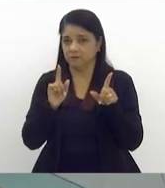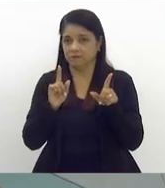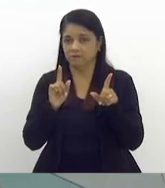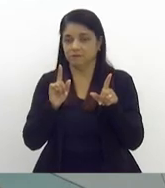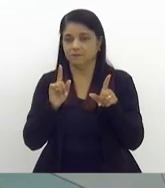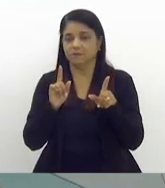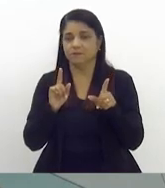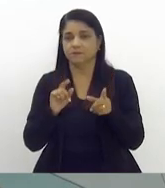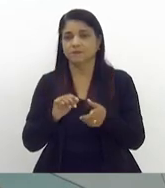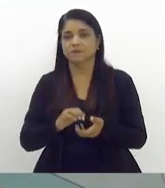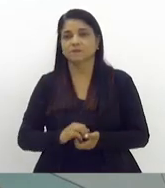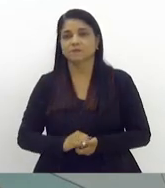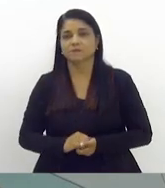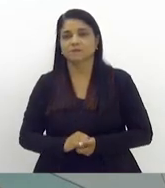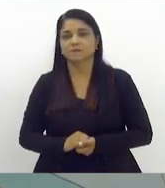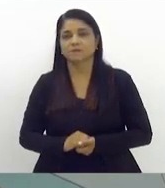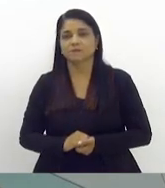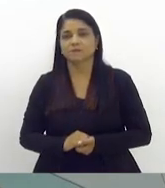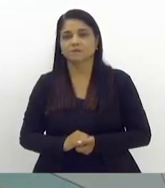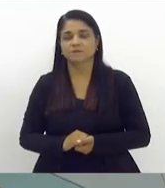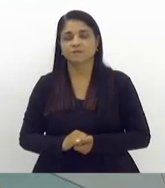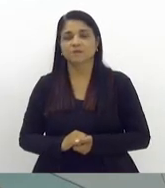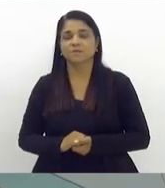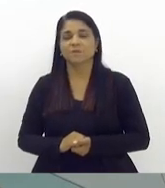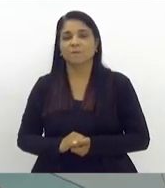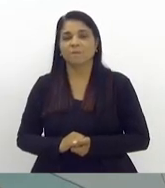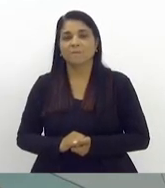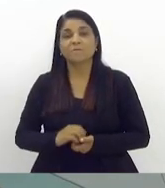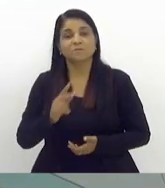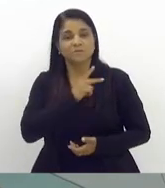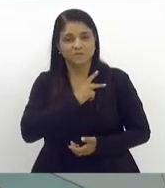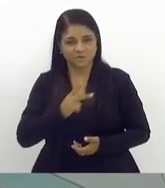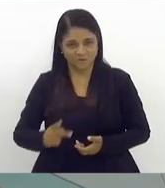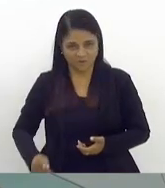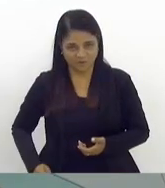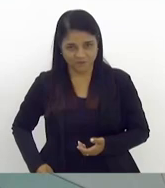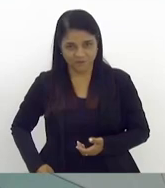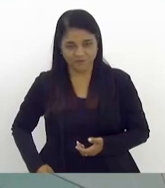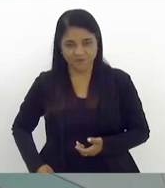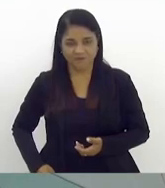E, por último, senhor presidente,